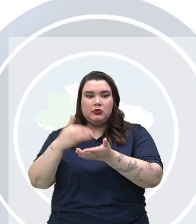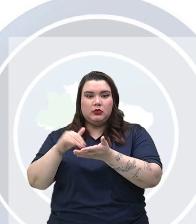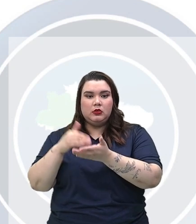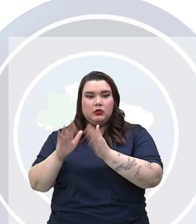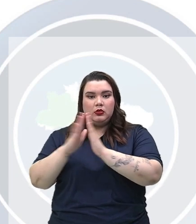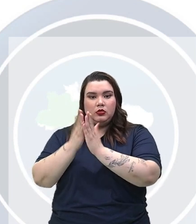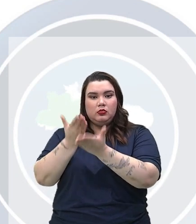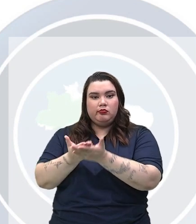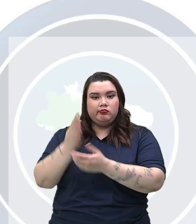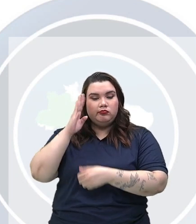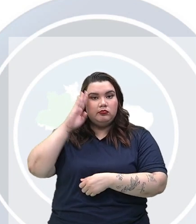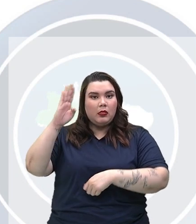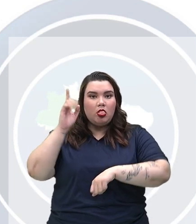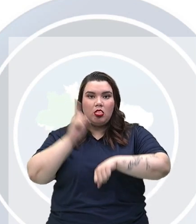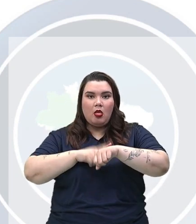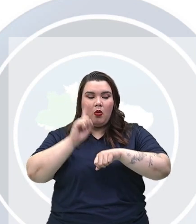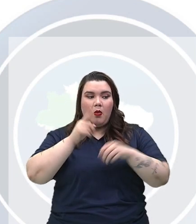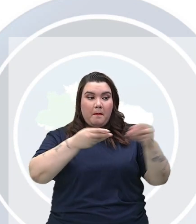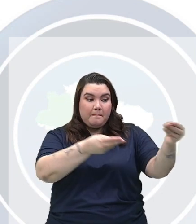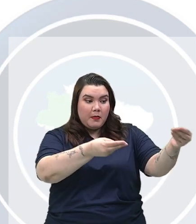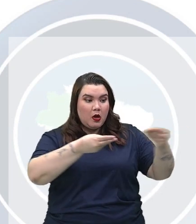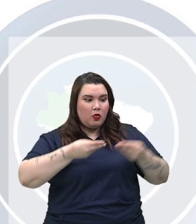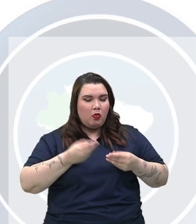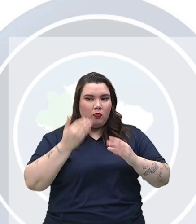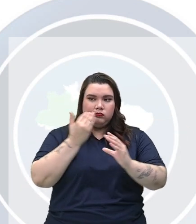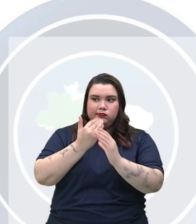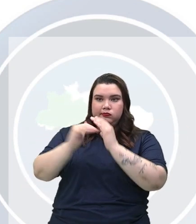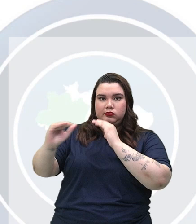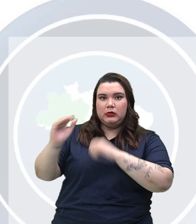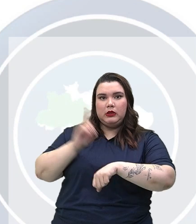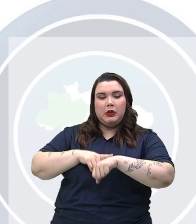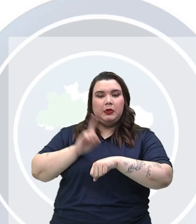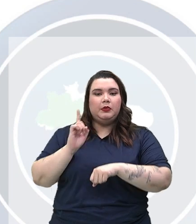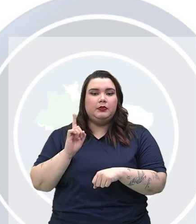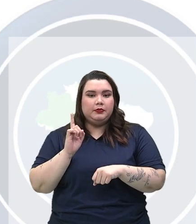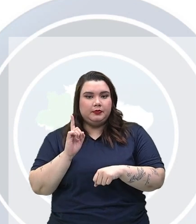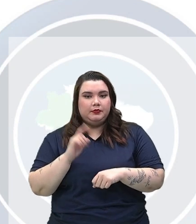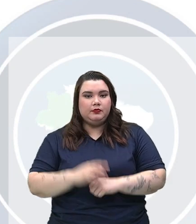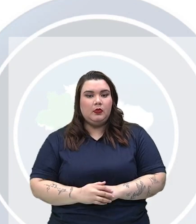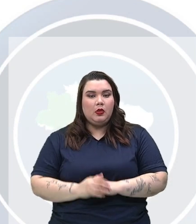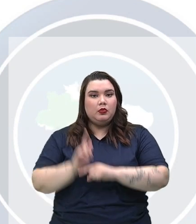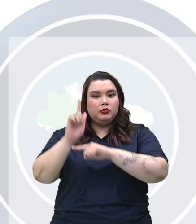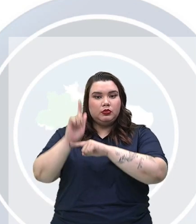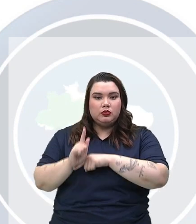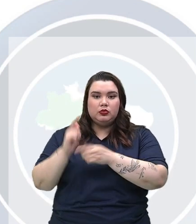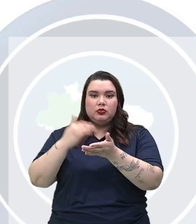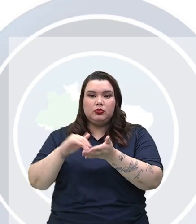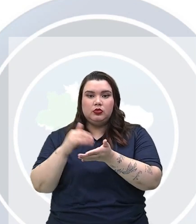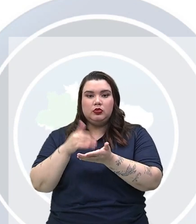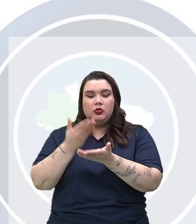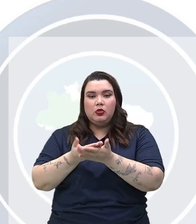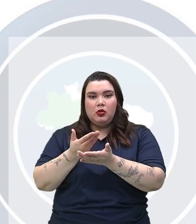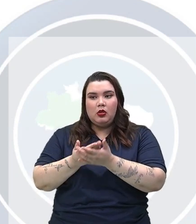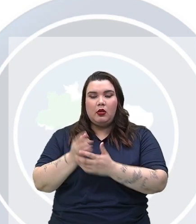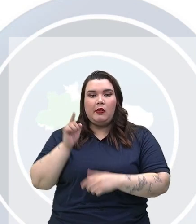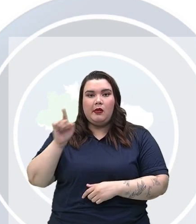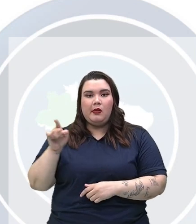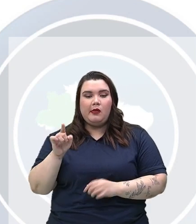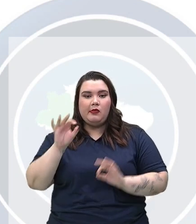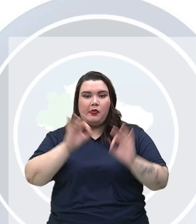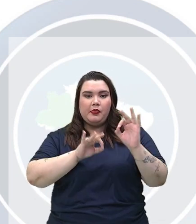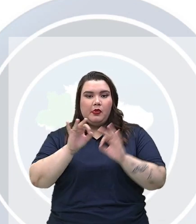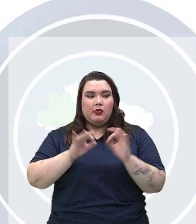escolar da escola matriz imediatamente após o recebimento. O gestor ou secretário da escola